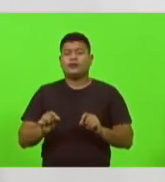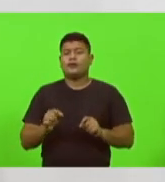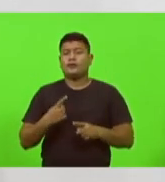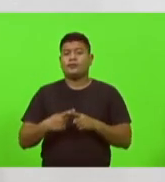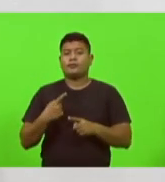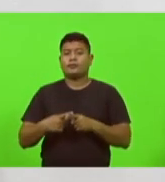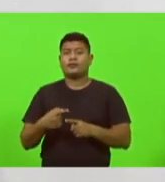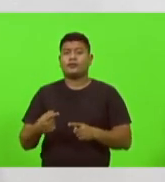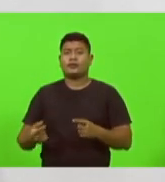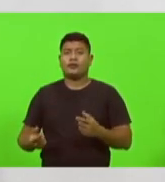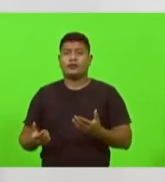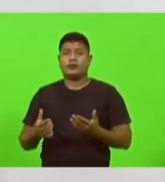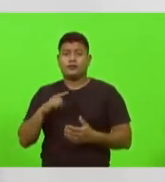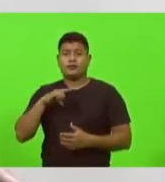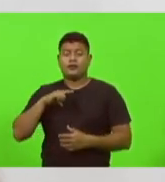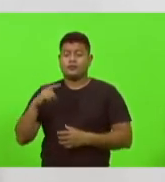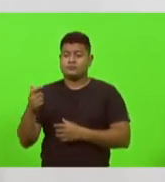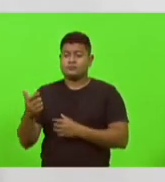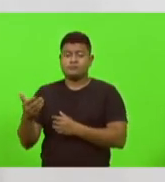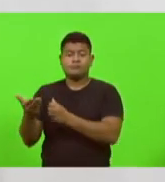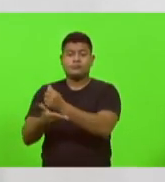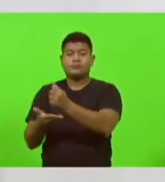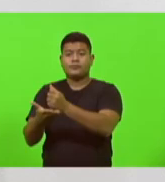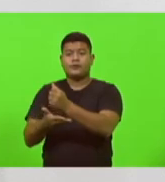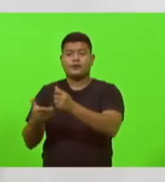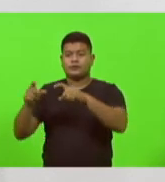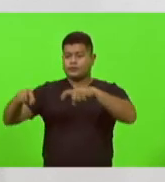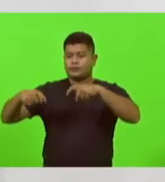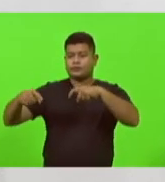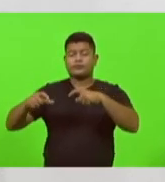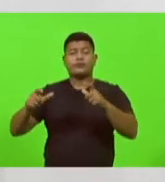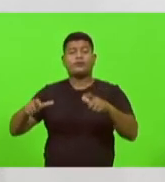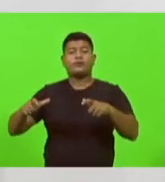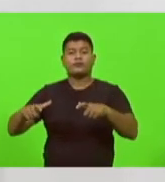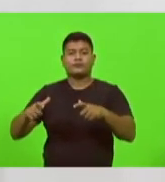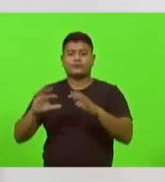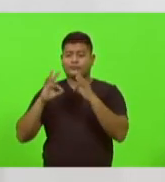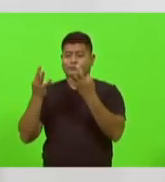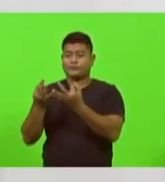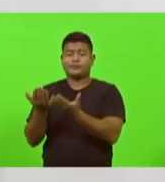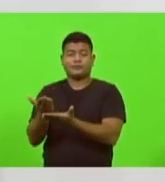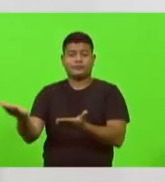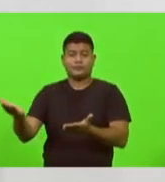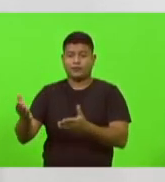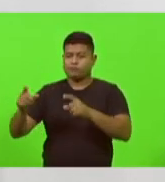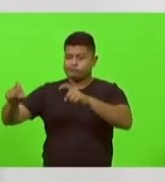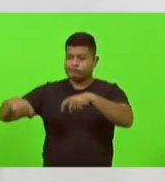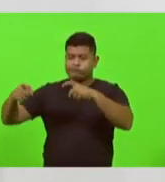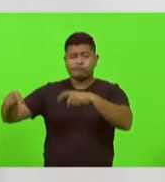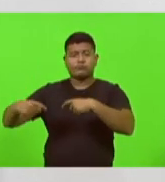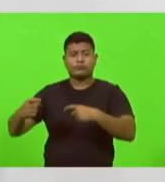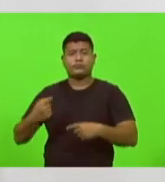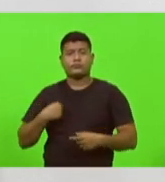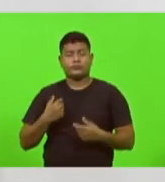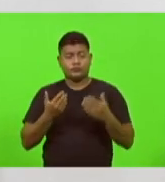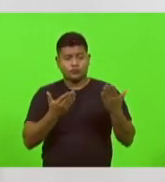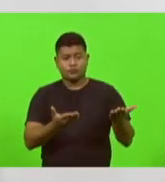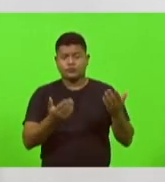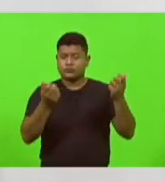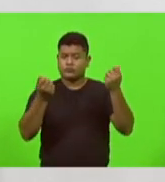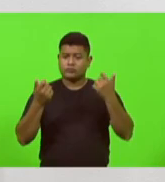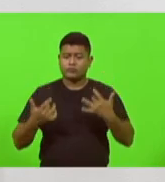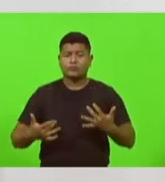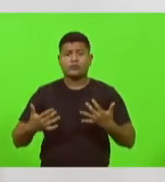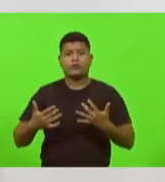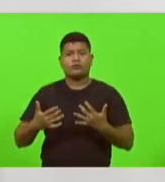basicamente do pequeno agricultor. E Vossa Excelência colocou com muita propriedade, com muito